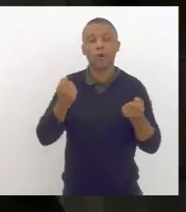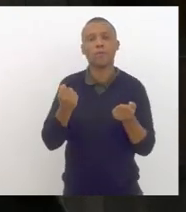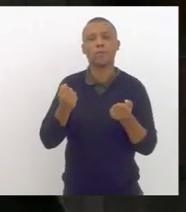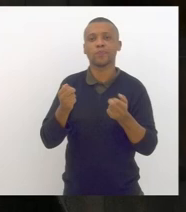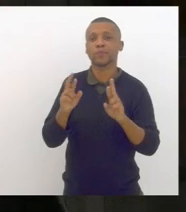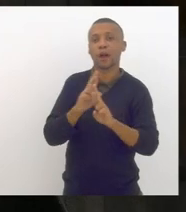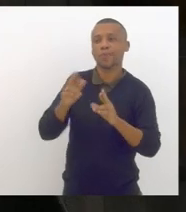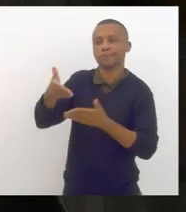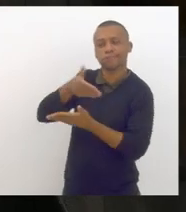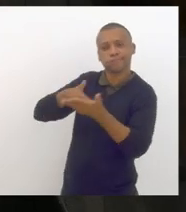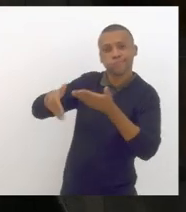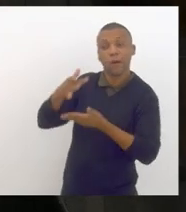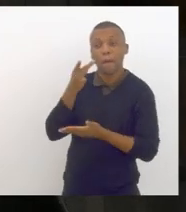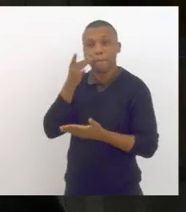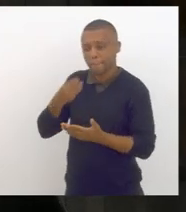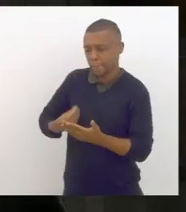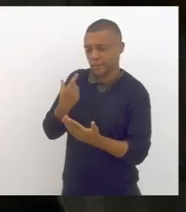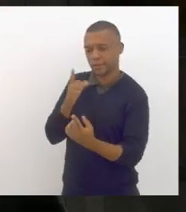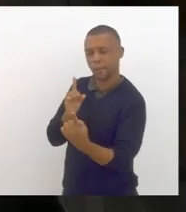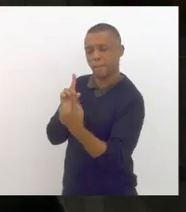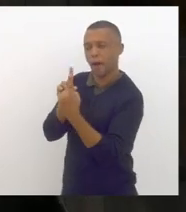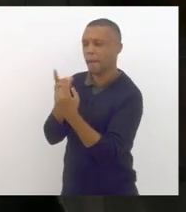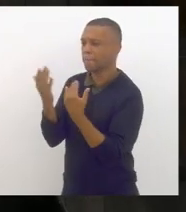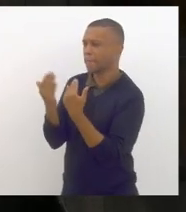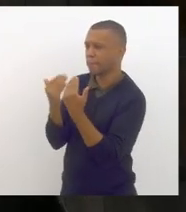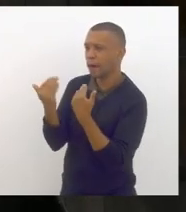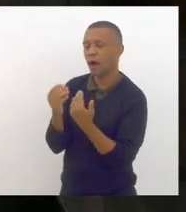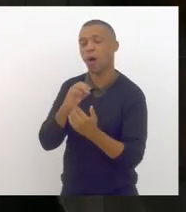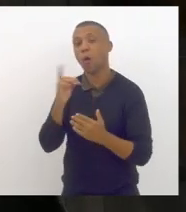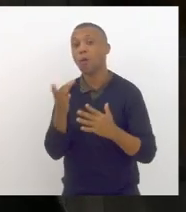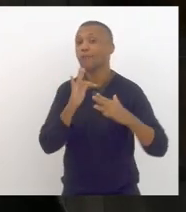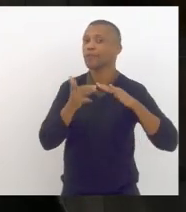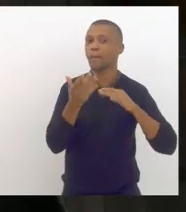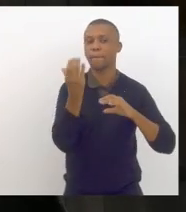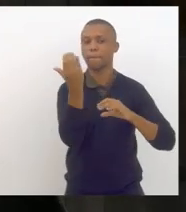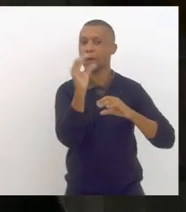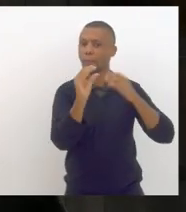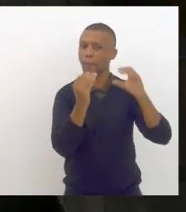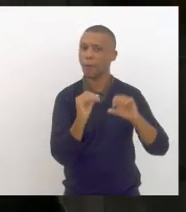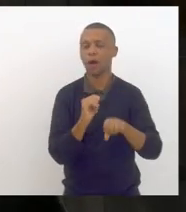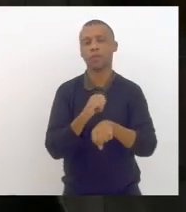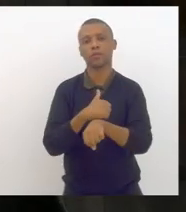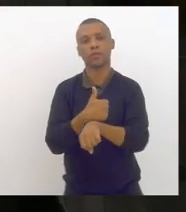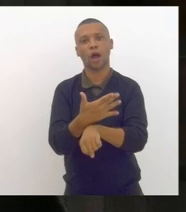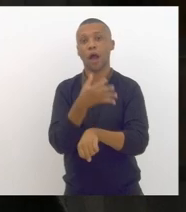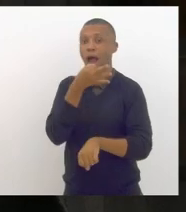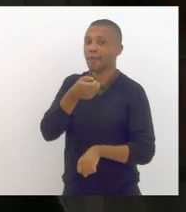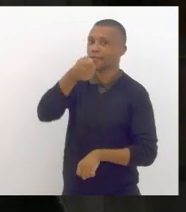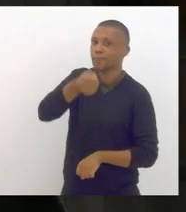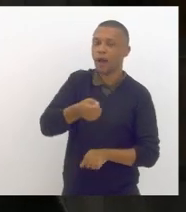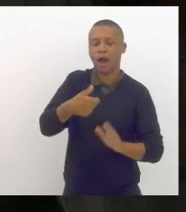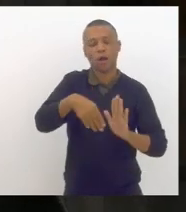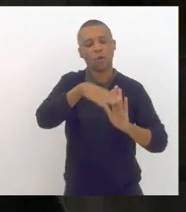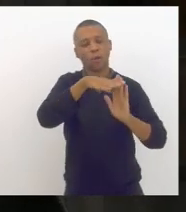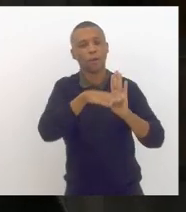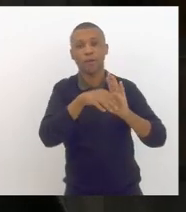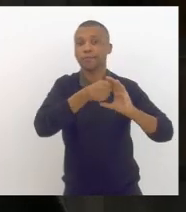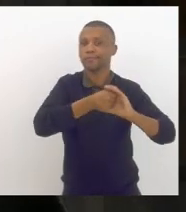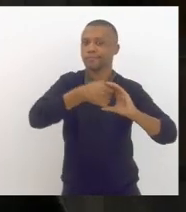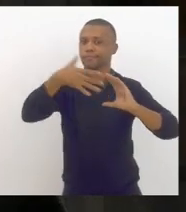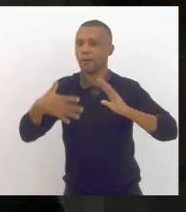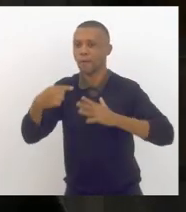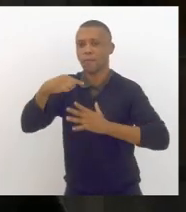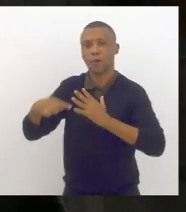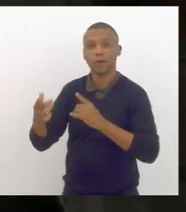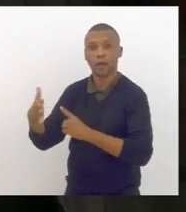relações sejam elas presenciais ou virtuais o tempo todo reafirmar aqueles princípios e aspectos que